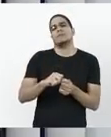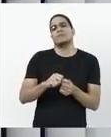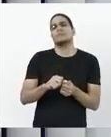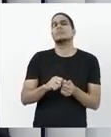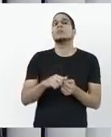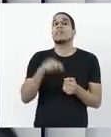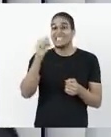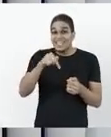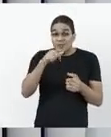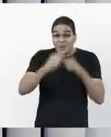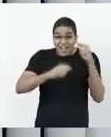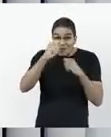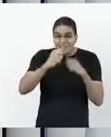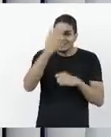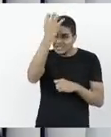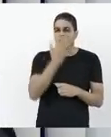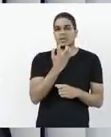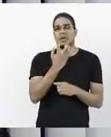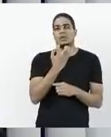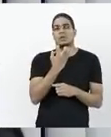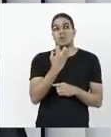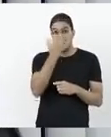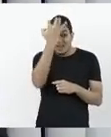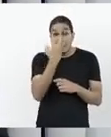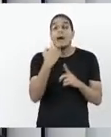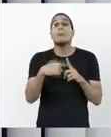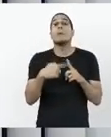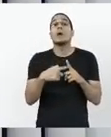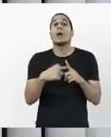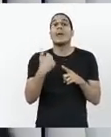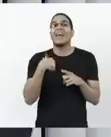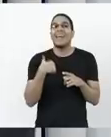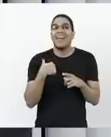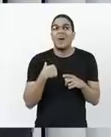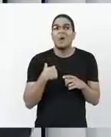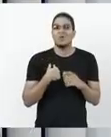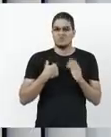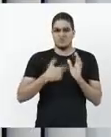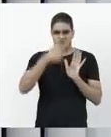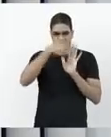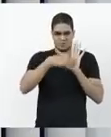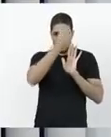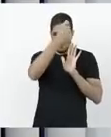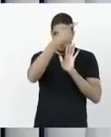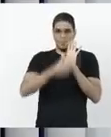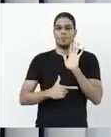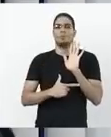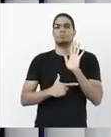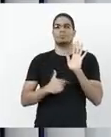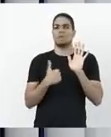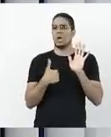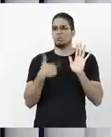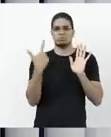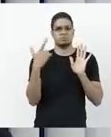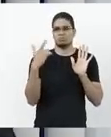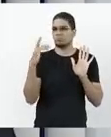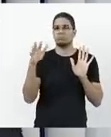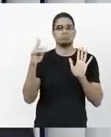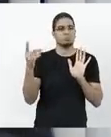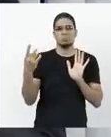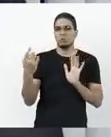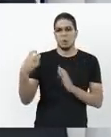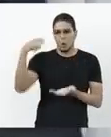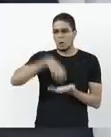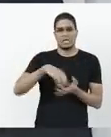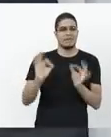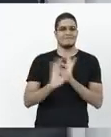seriedade, você sabe que eu tenho muitos anos de vida pública e sou ficha limpa. Tenho um passado que me orgulha, que me honra e muita gente se apresenta agora como